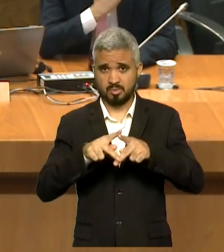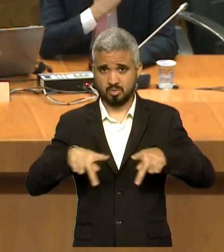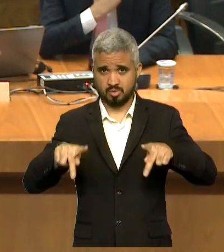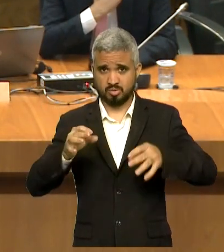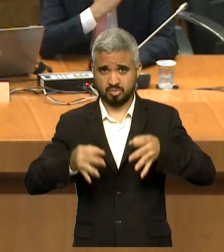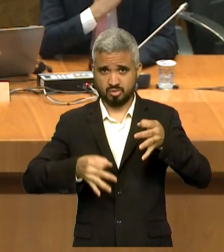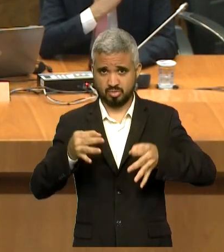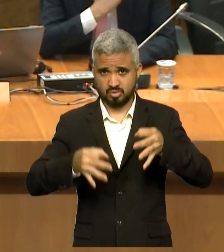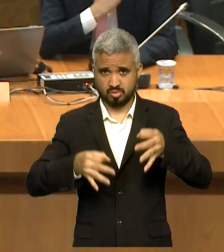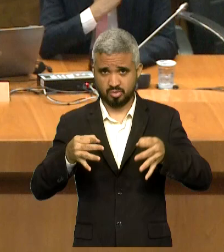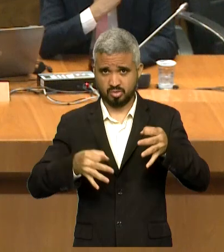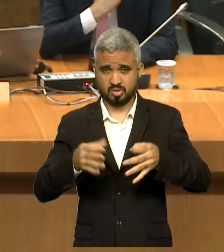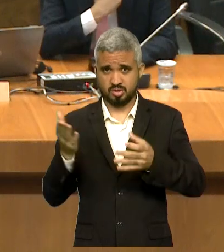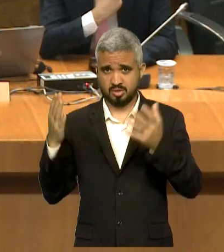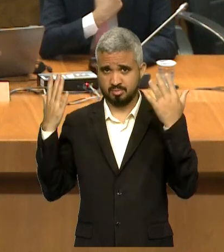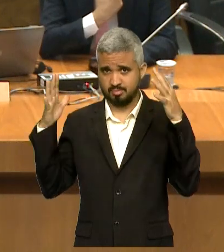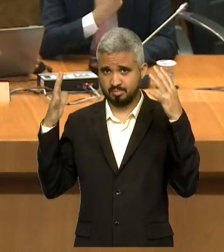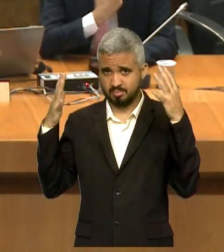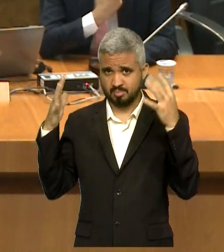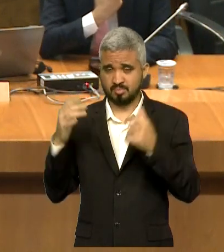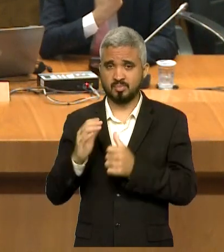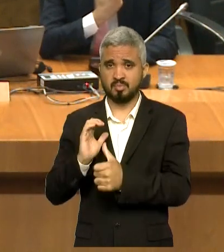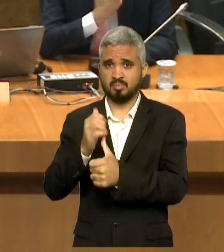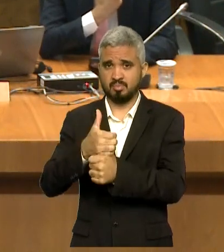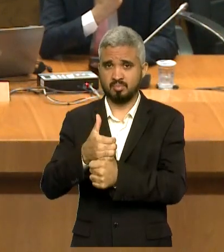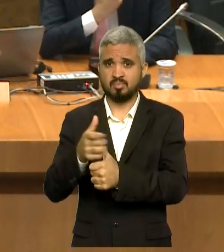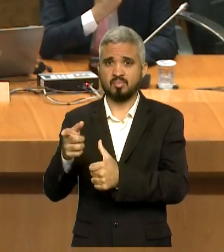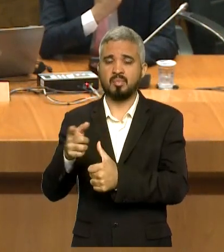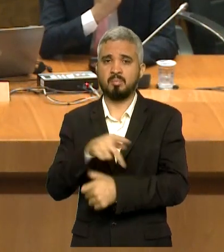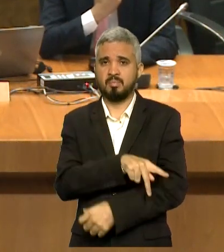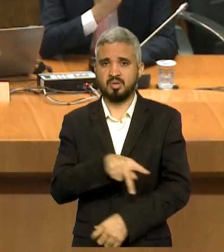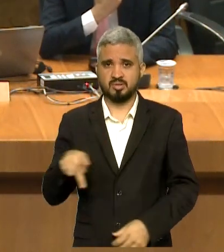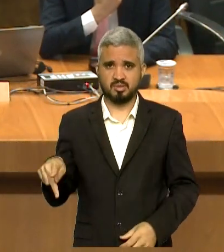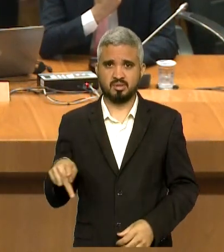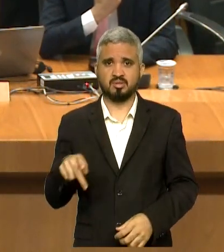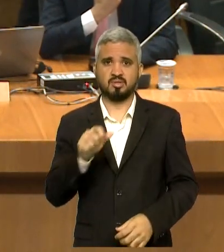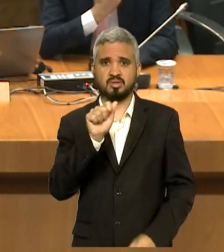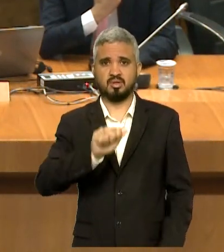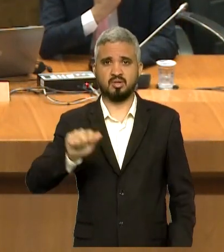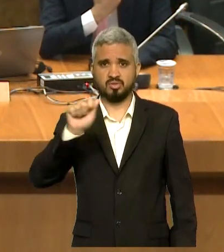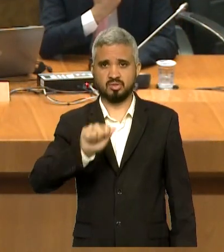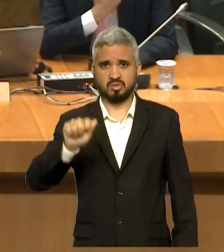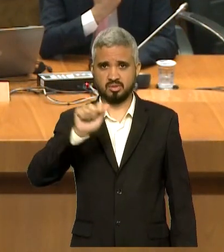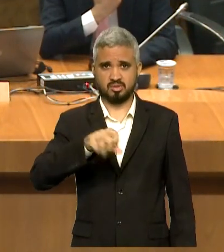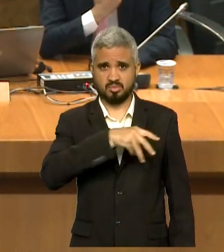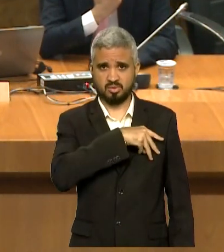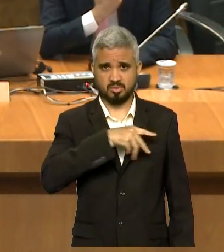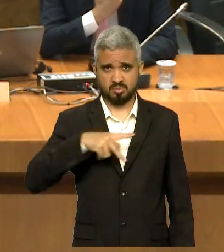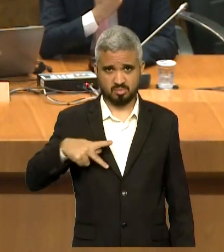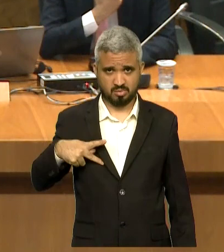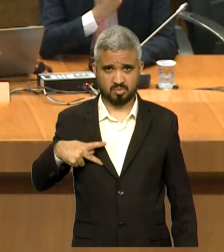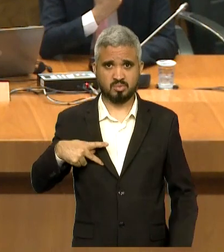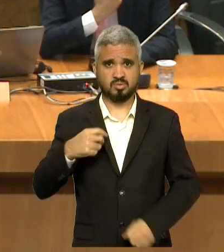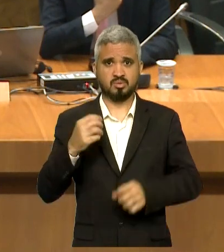assumir a presidência da Associação do Ministério Público do Estado do Maranhão para o biênio